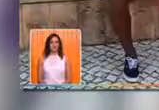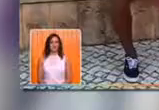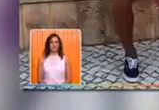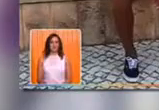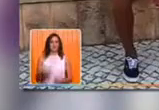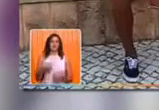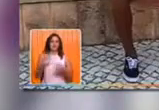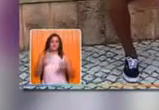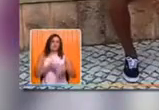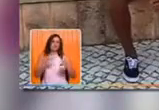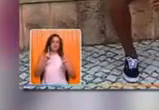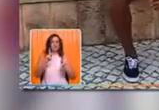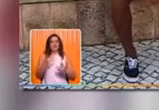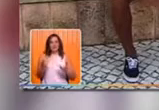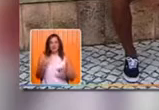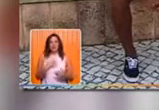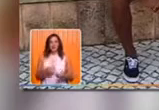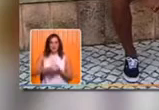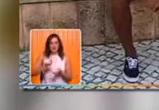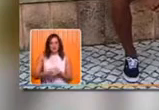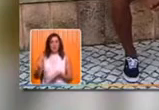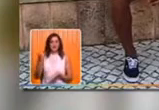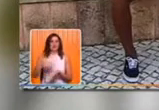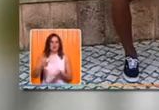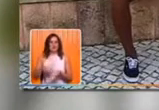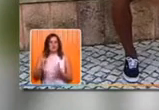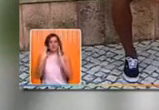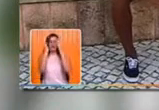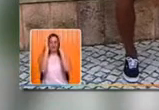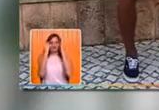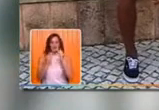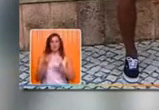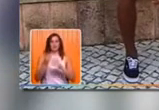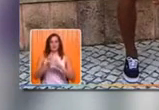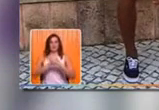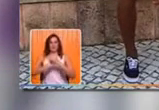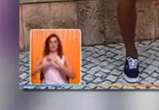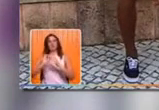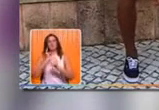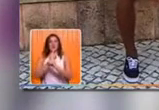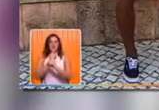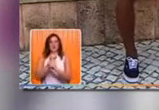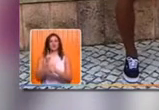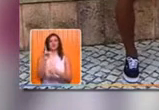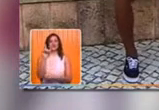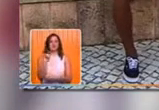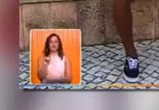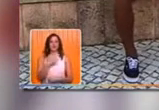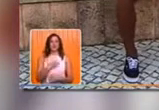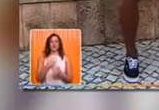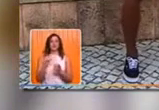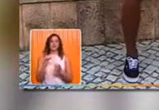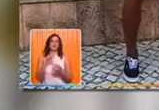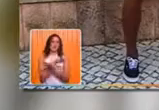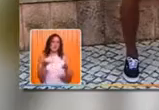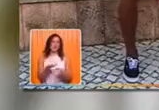Gosto de ler gosto de escrever gosto de tipo ao Facebook Messenger Gosto de gosto gosto de ir à